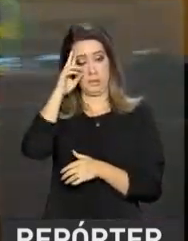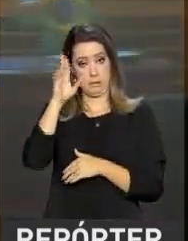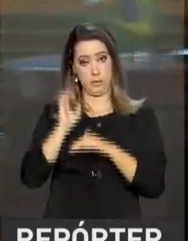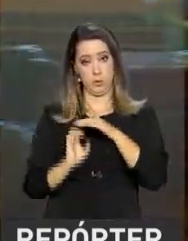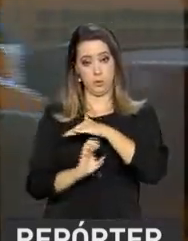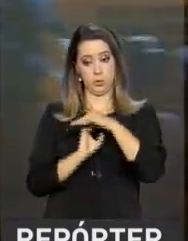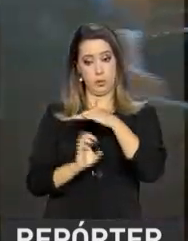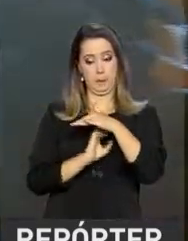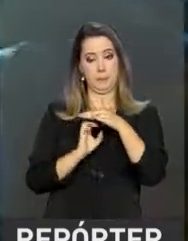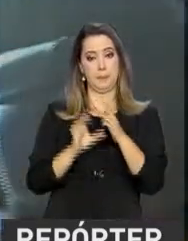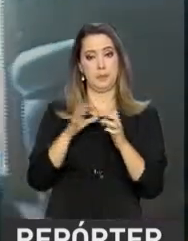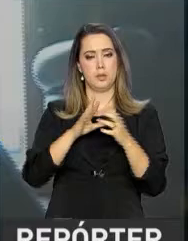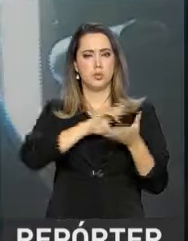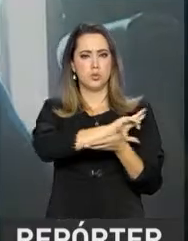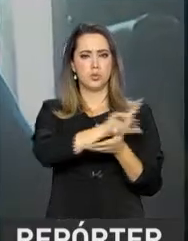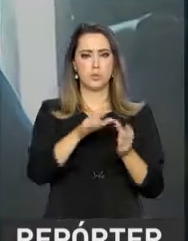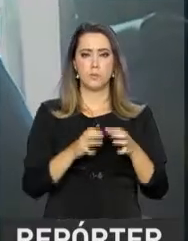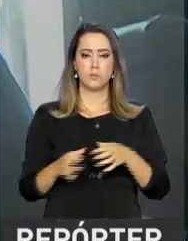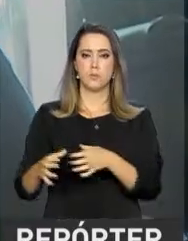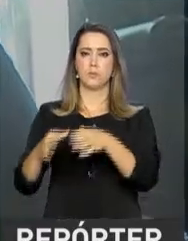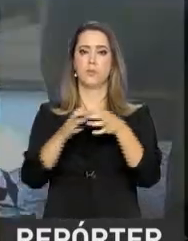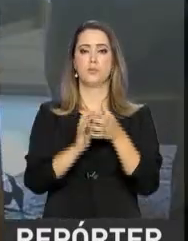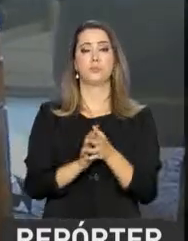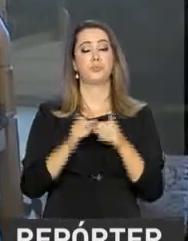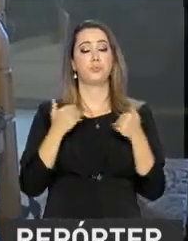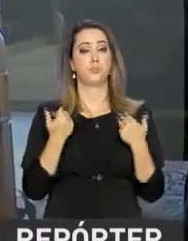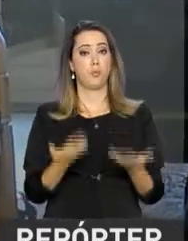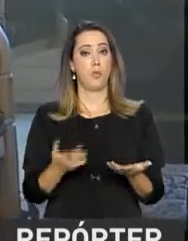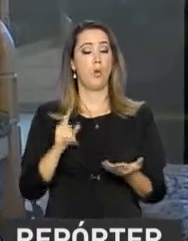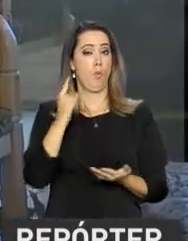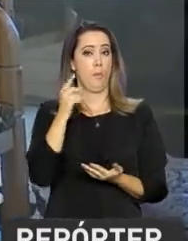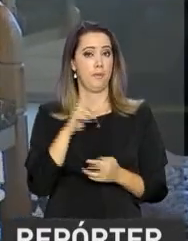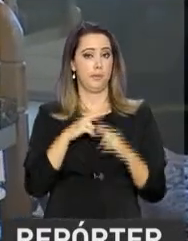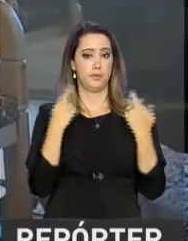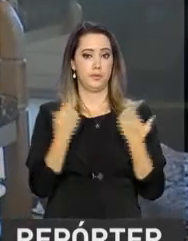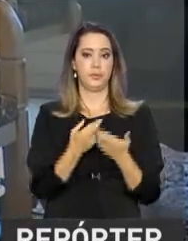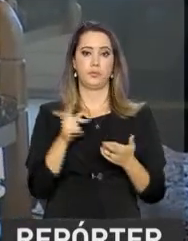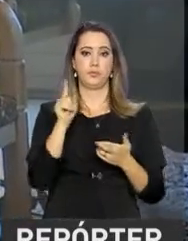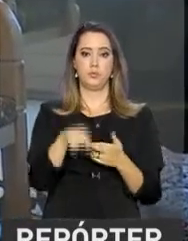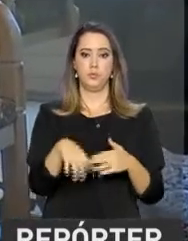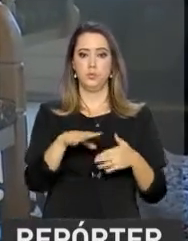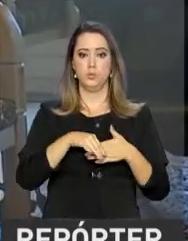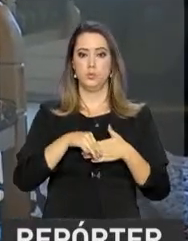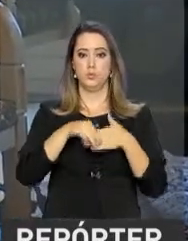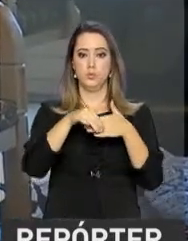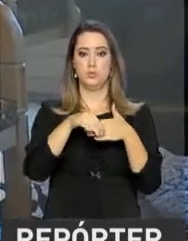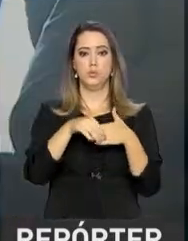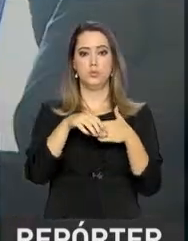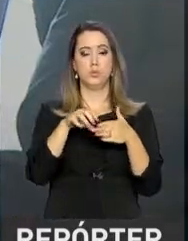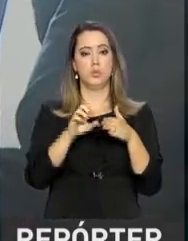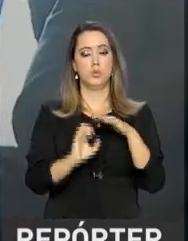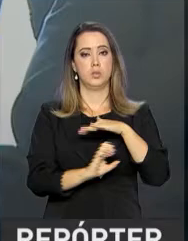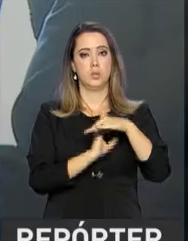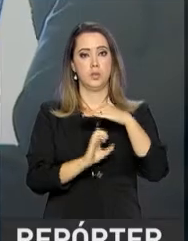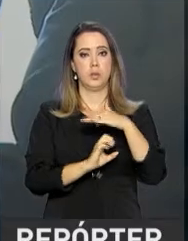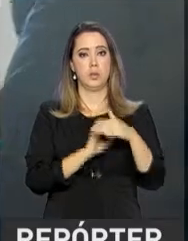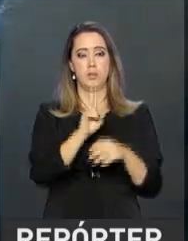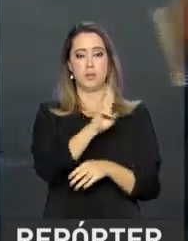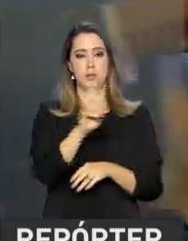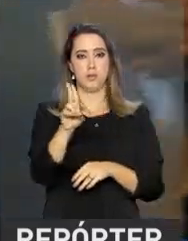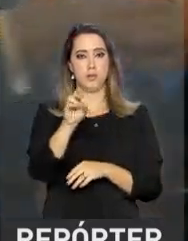de energia, química, alimentos e bebidas. Uma das reuniões foi com um diretor executivo da Shell, que disse que as